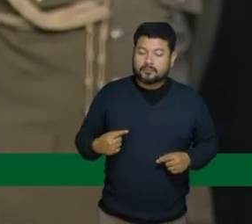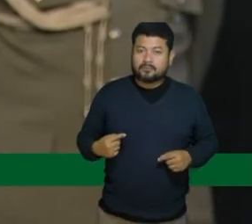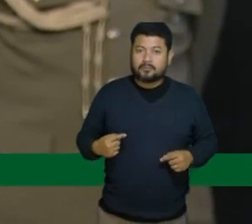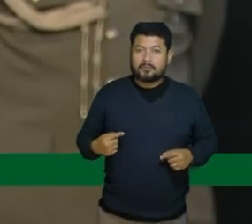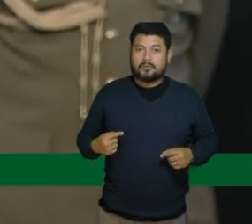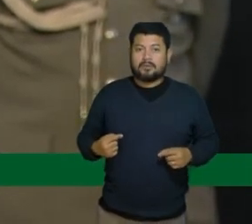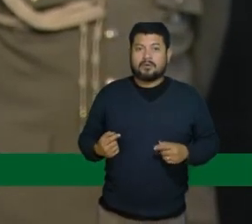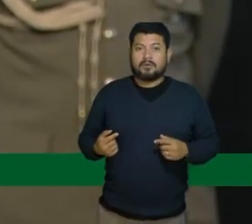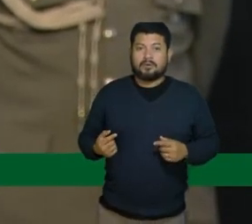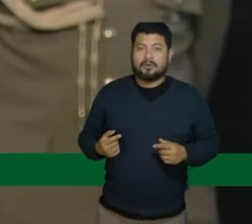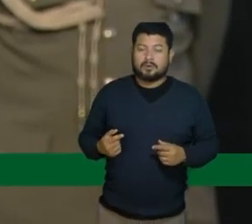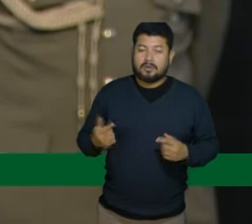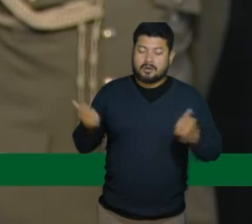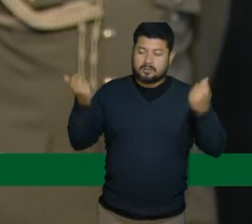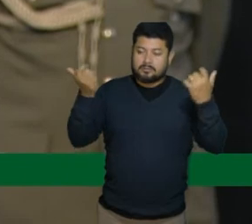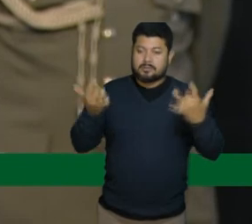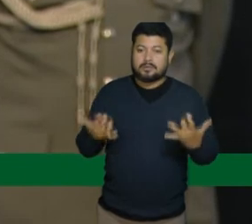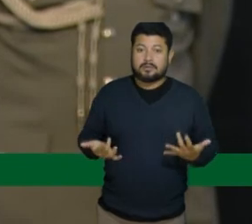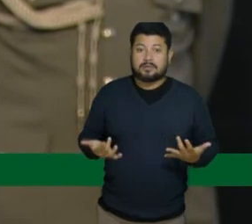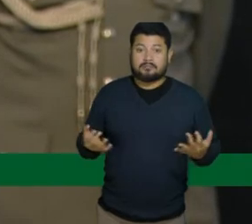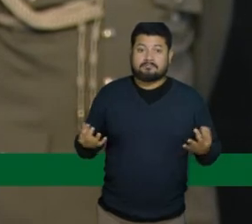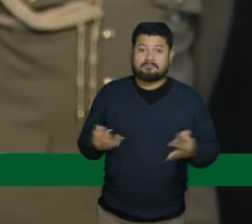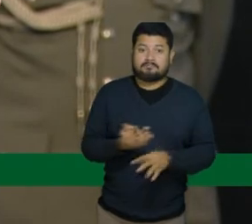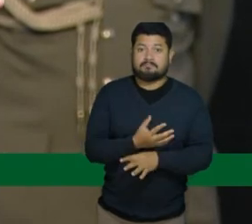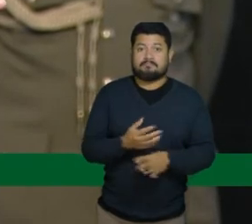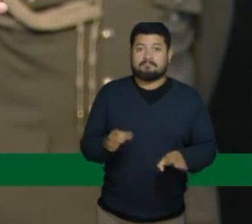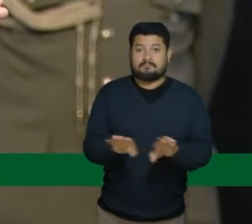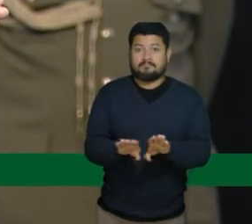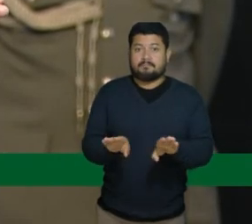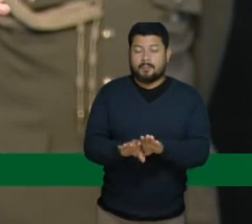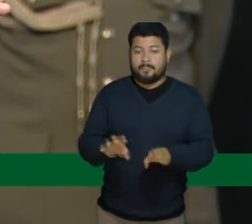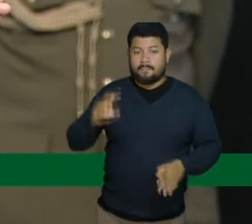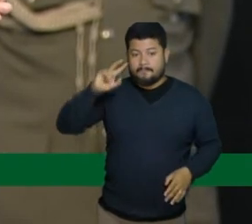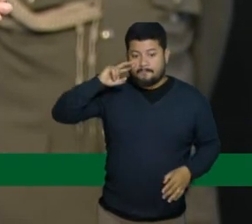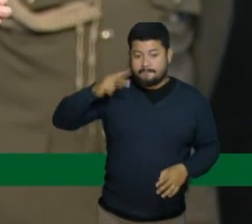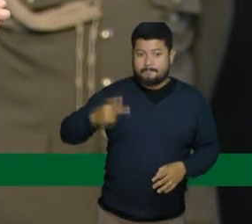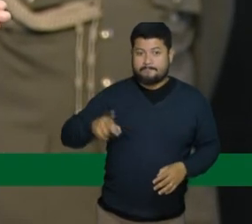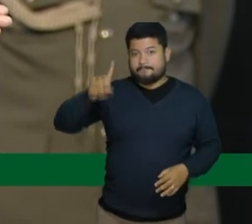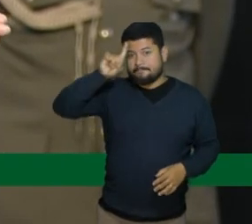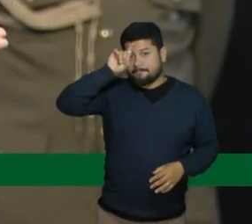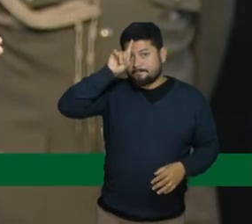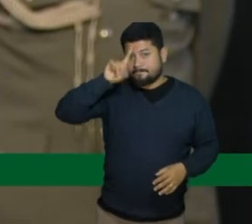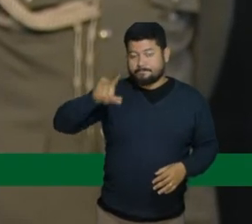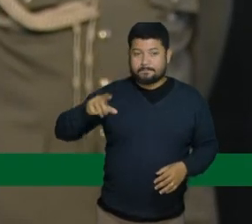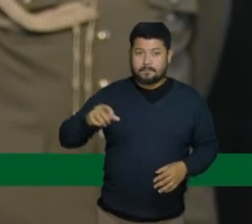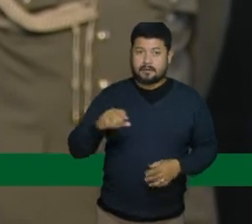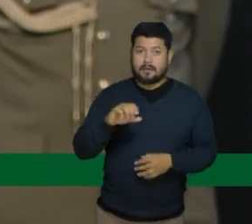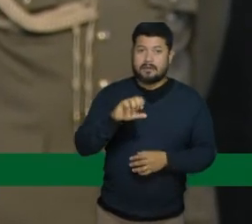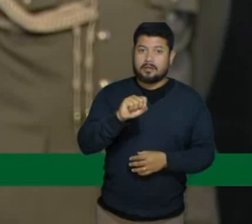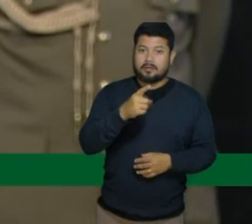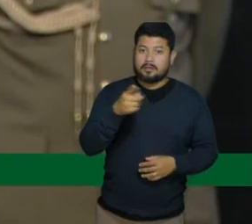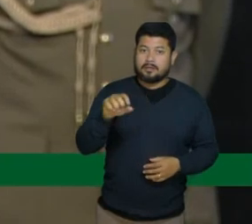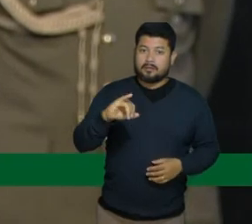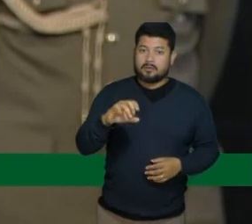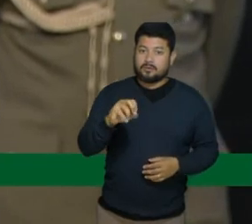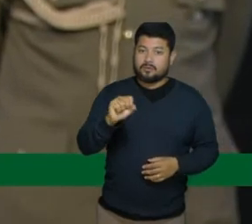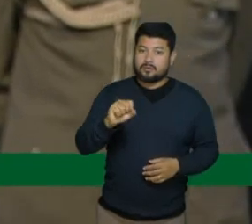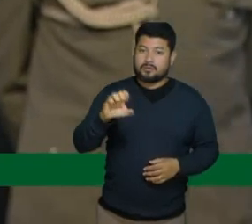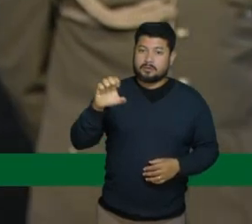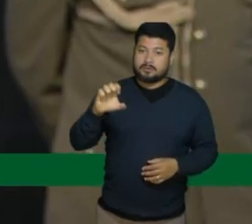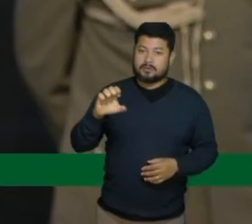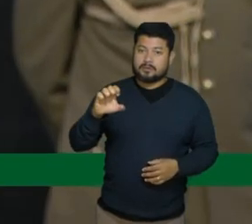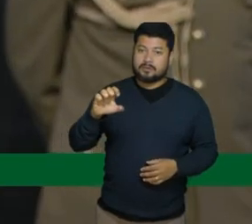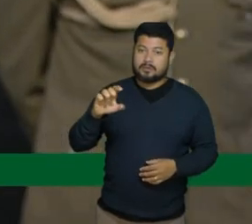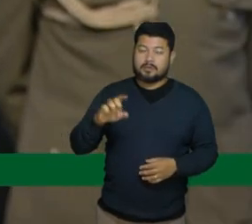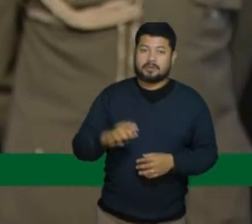essas nossas breves considerações e também reconhecendo que o Hospital São José tem um pleito junto ao Estado de uma importância perto